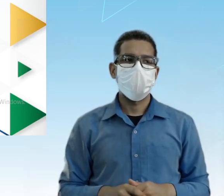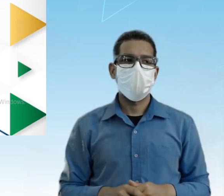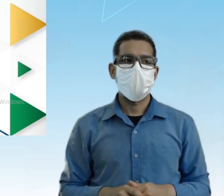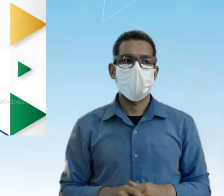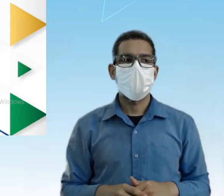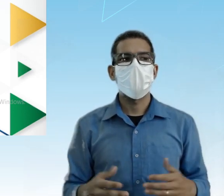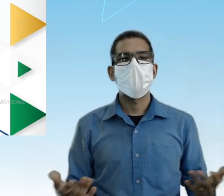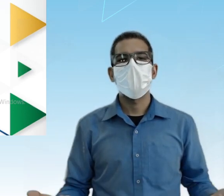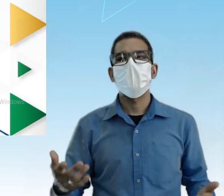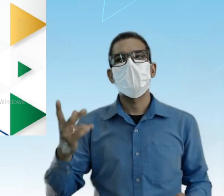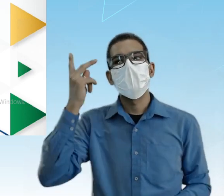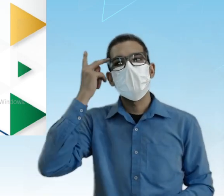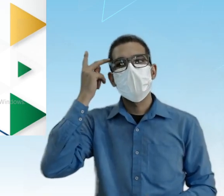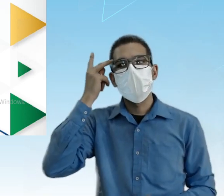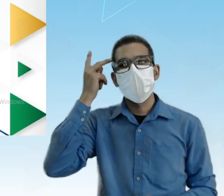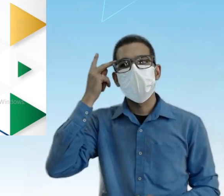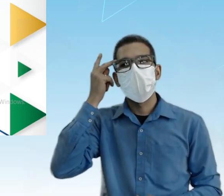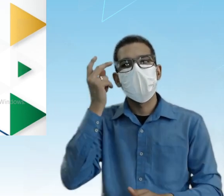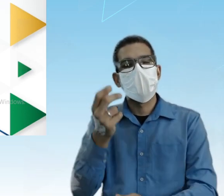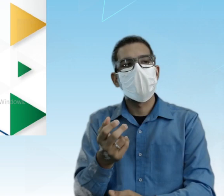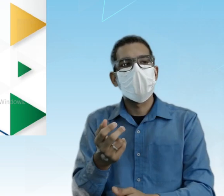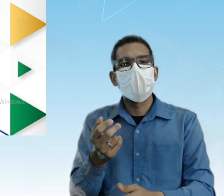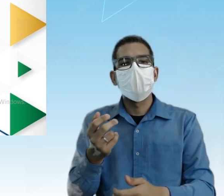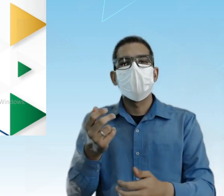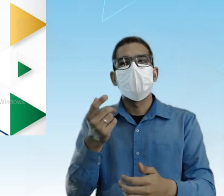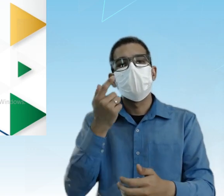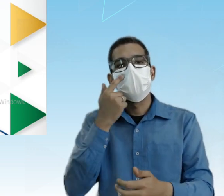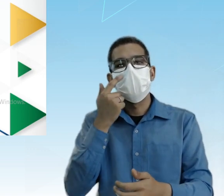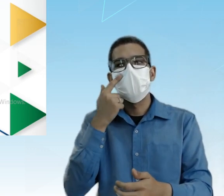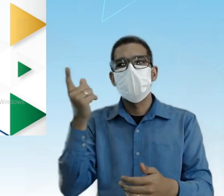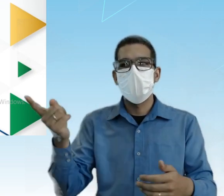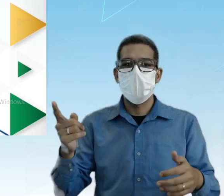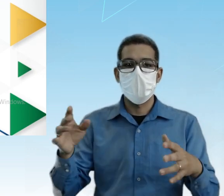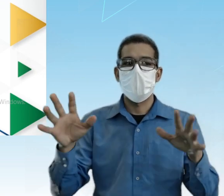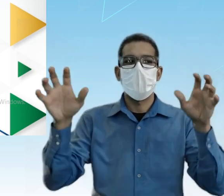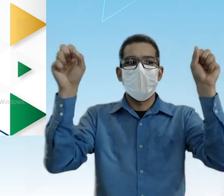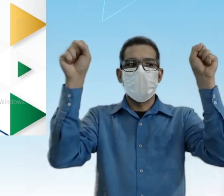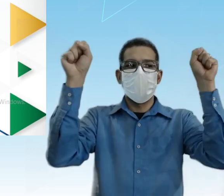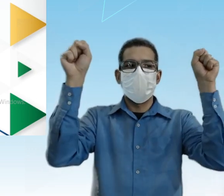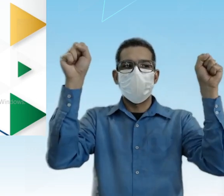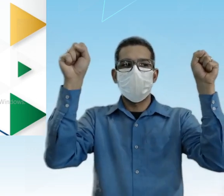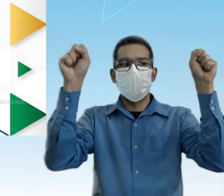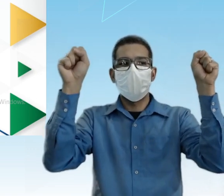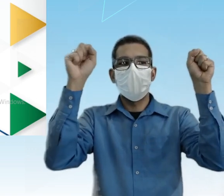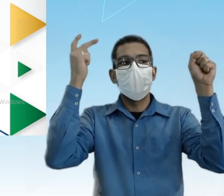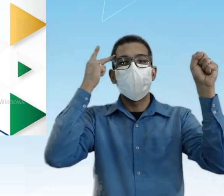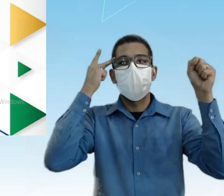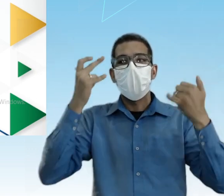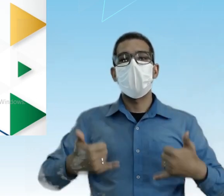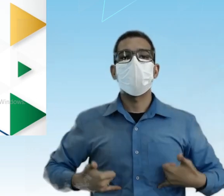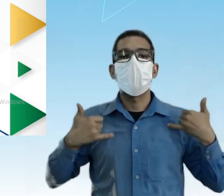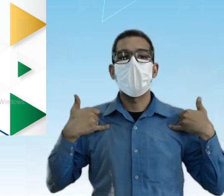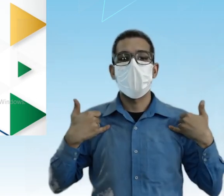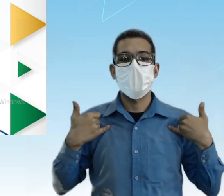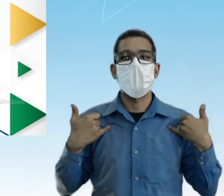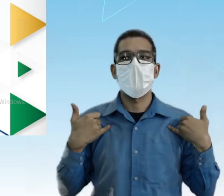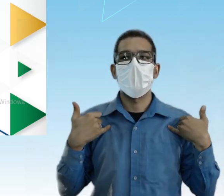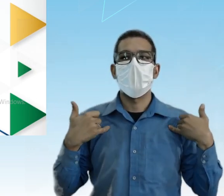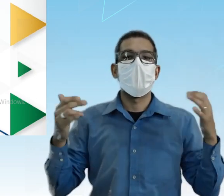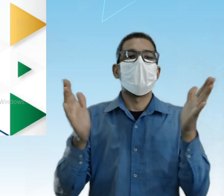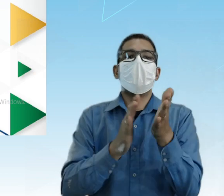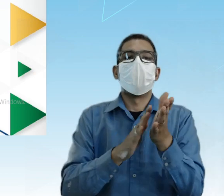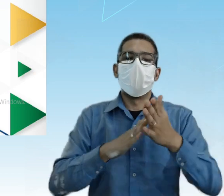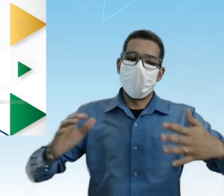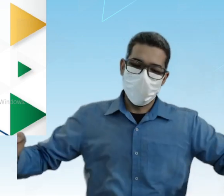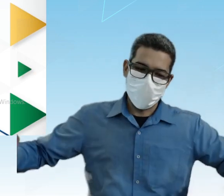aniversário de São Paulo. Não consigo mexer os braços. Aniversário de São Paulo, gente lotada nos ônibus, como é que eu vou